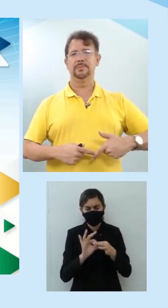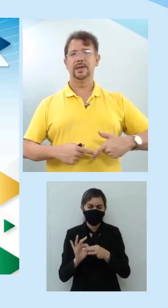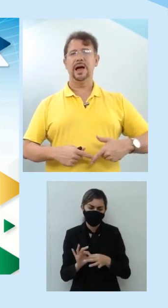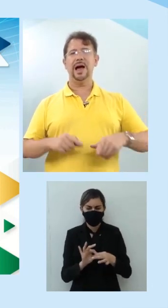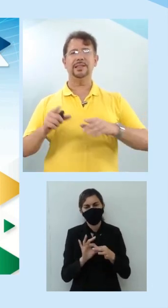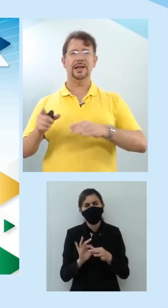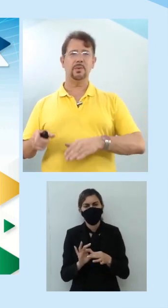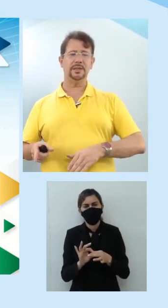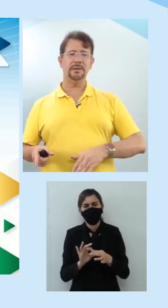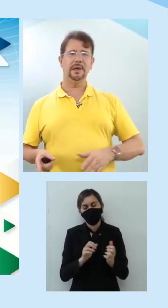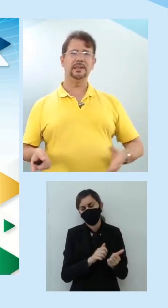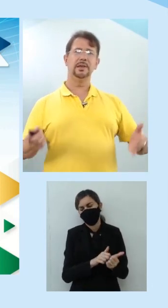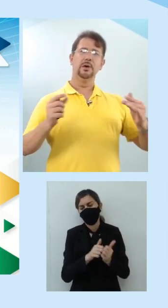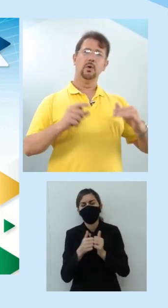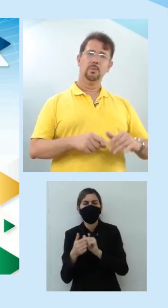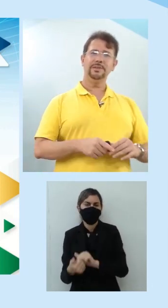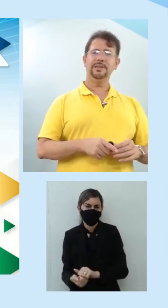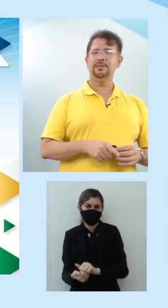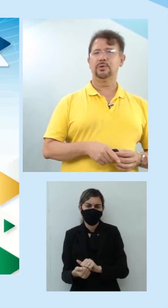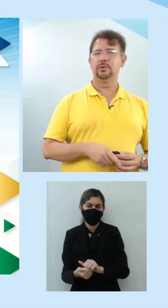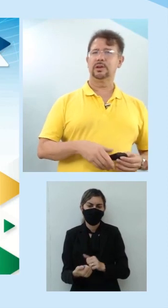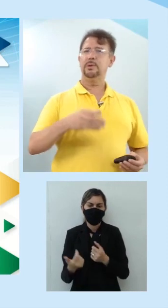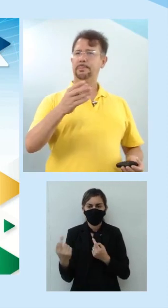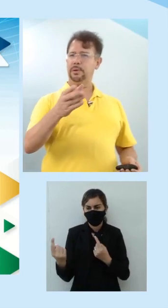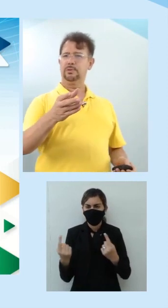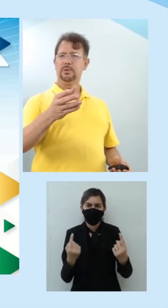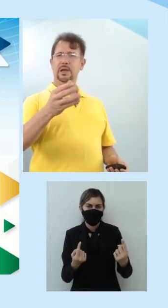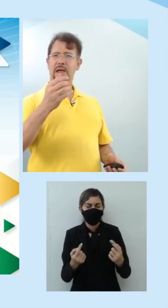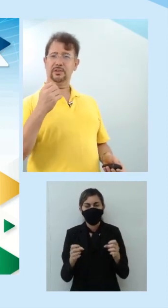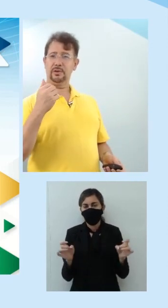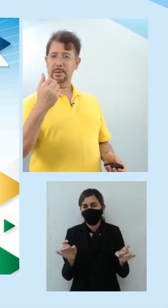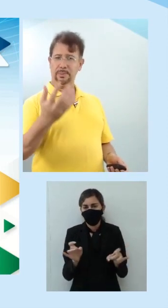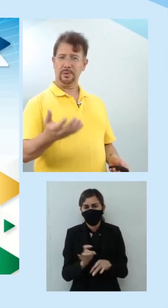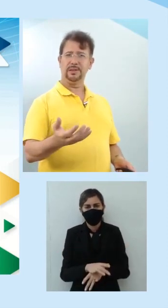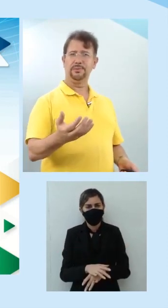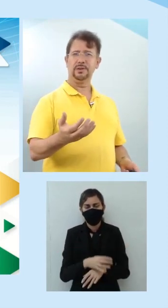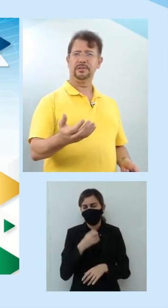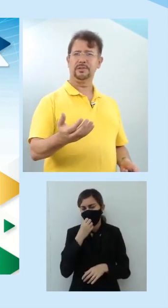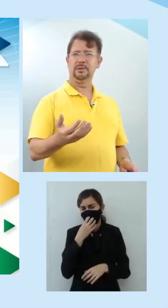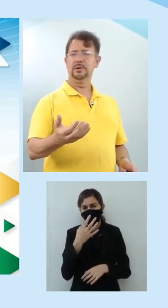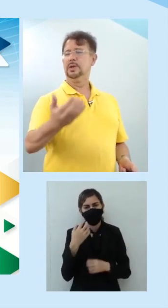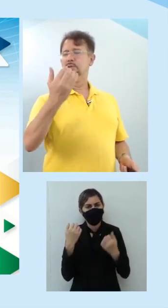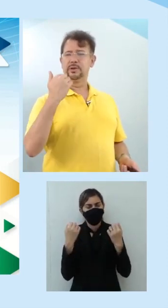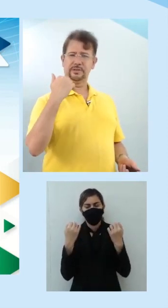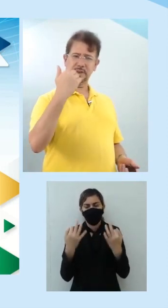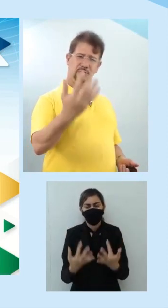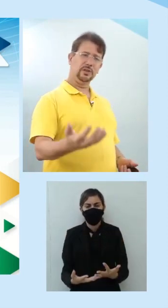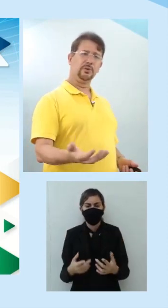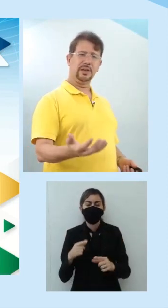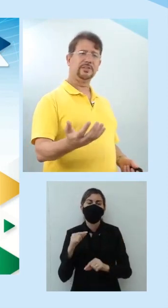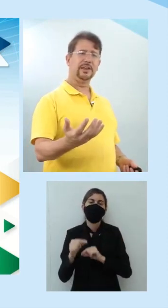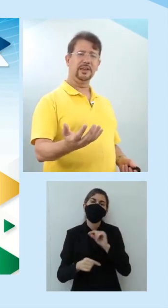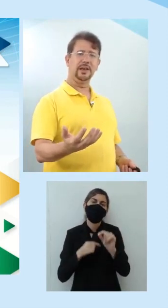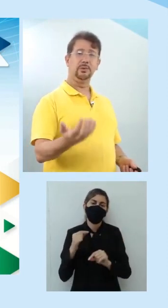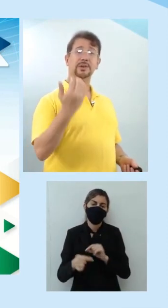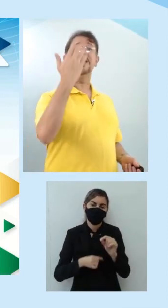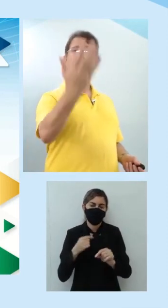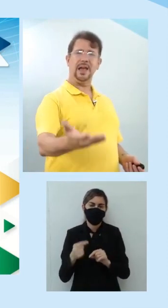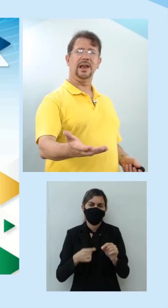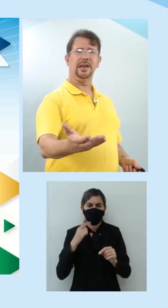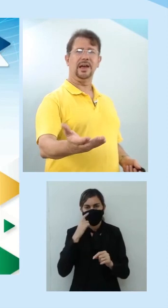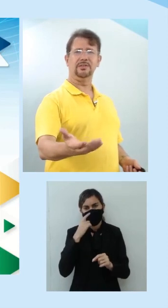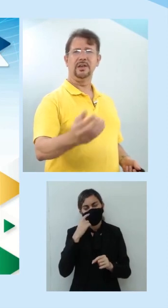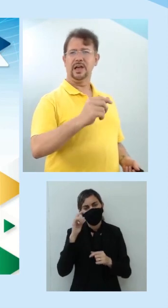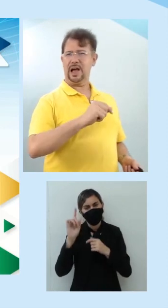aí, adequadamente umas às outras. Pronto, esta é uma boa definição do que